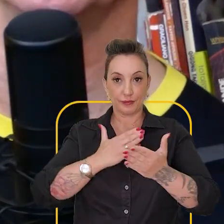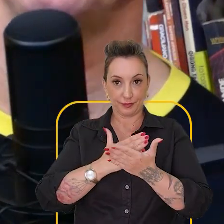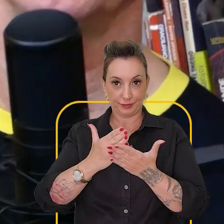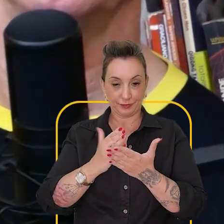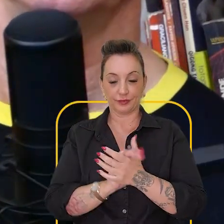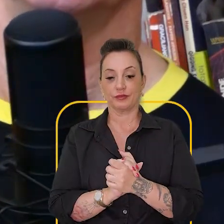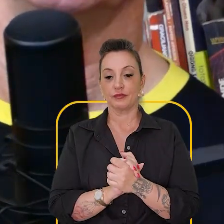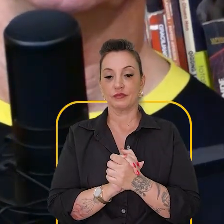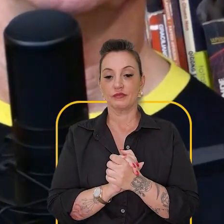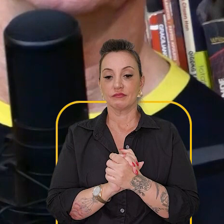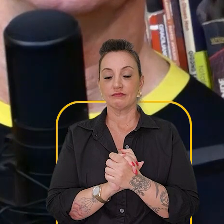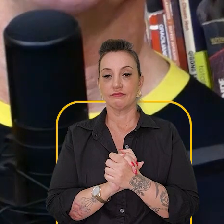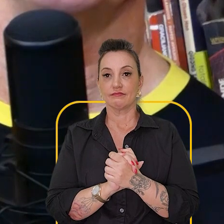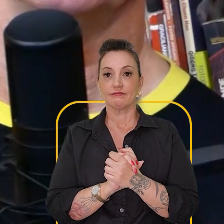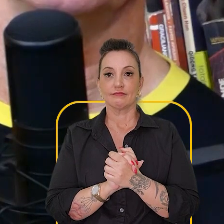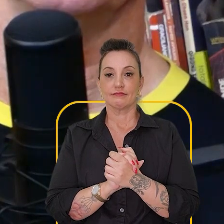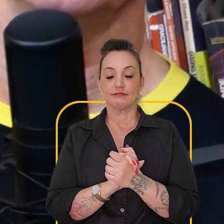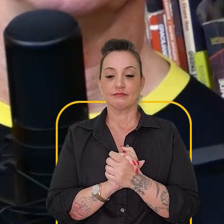karatê